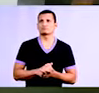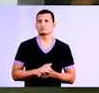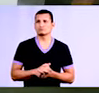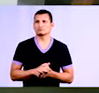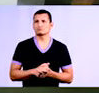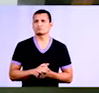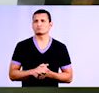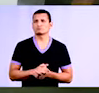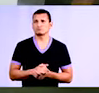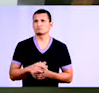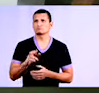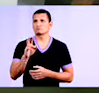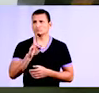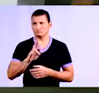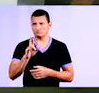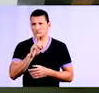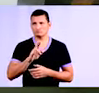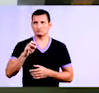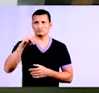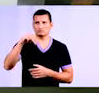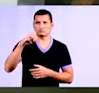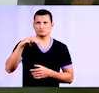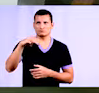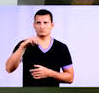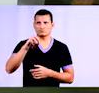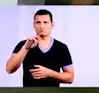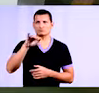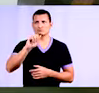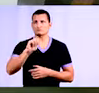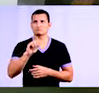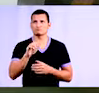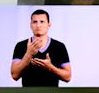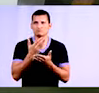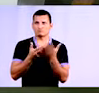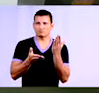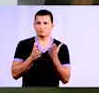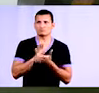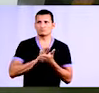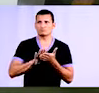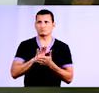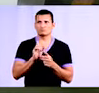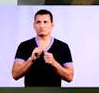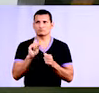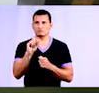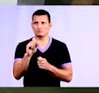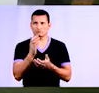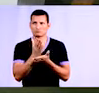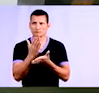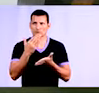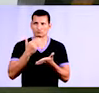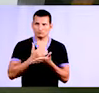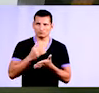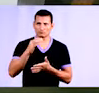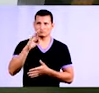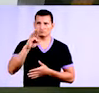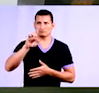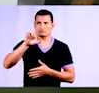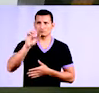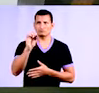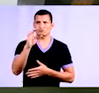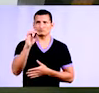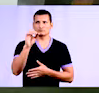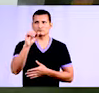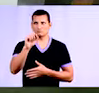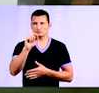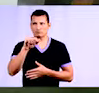da memória, não é isso? Exatamente. Não se perde? Não se perde. Eu faço o quê? Eu vou dividir em blocos. Esses blocos normalmente são